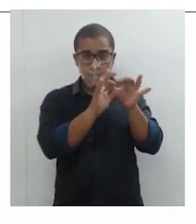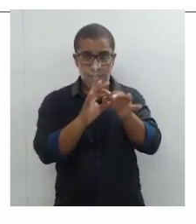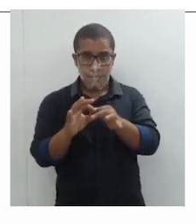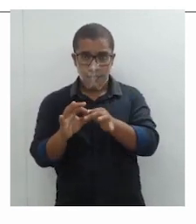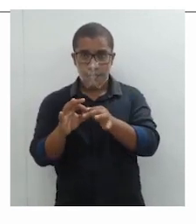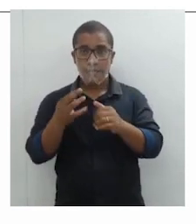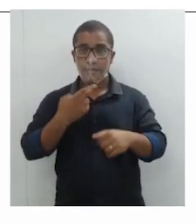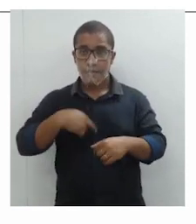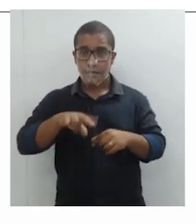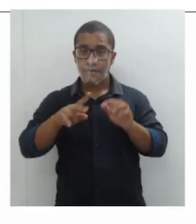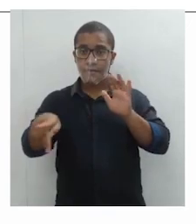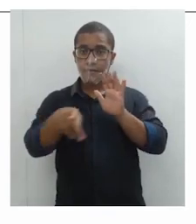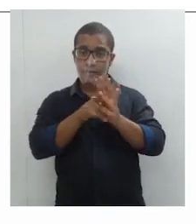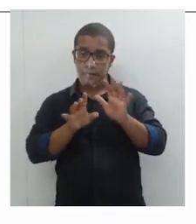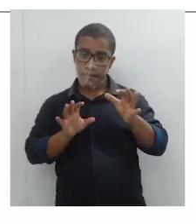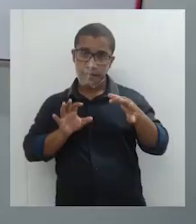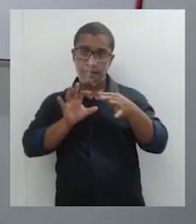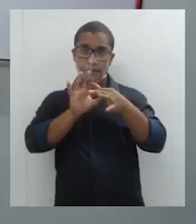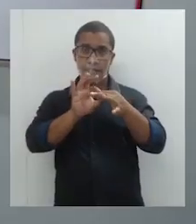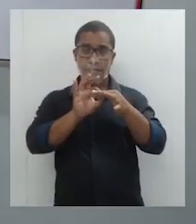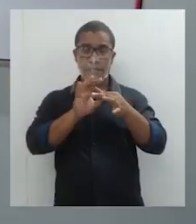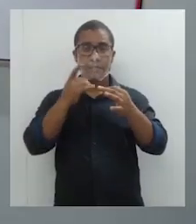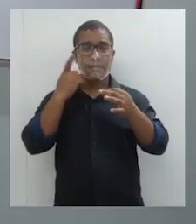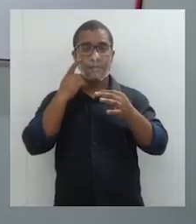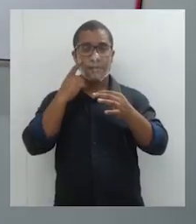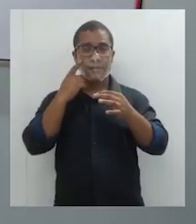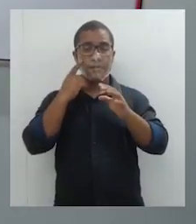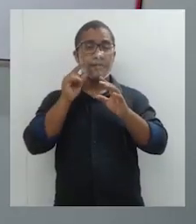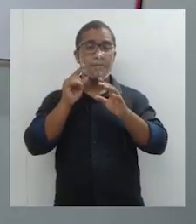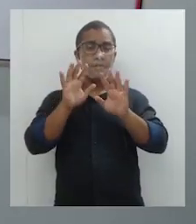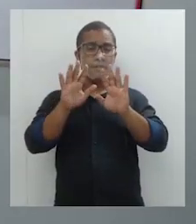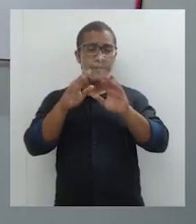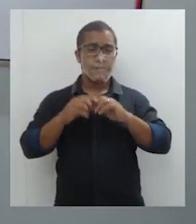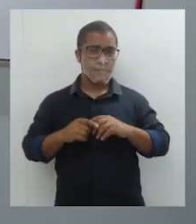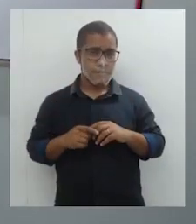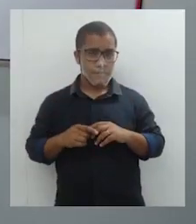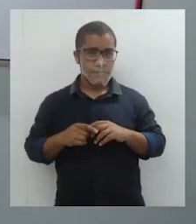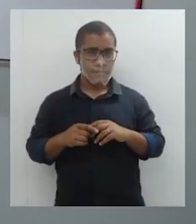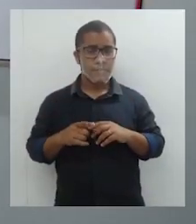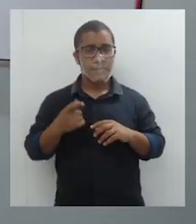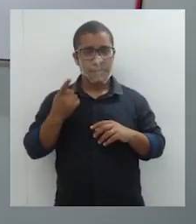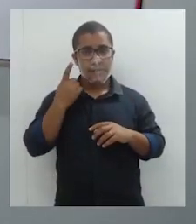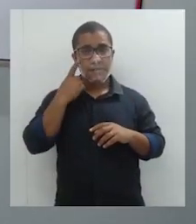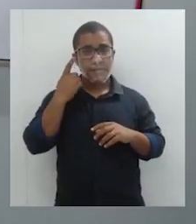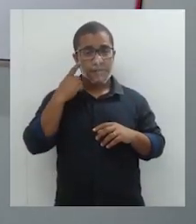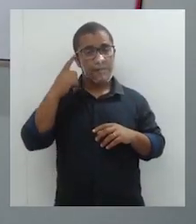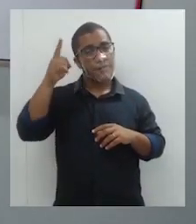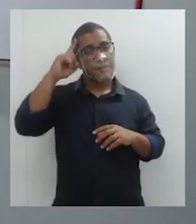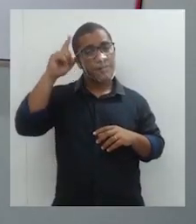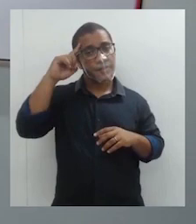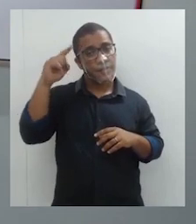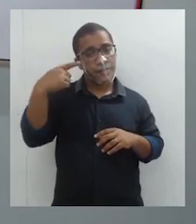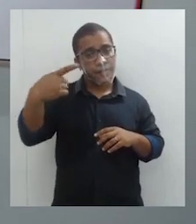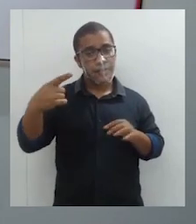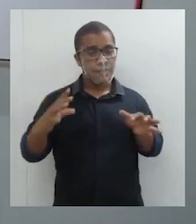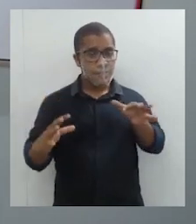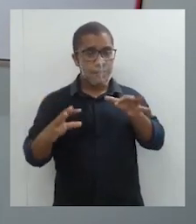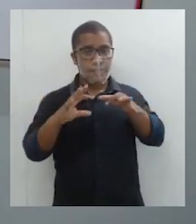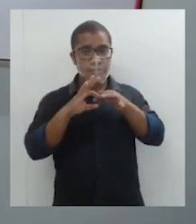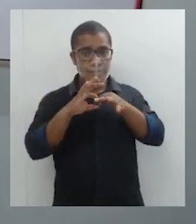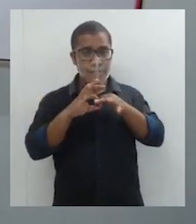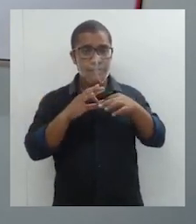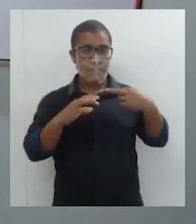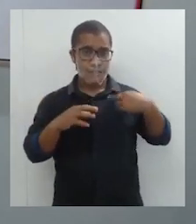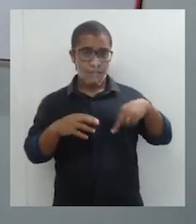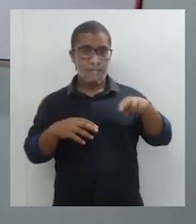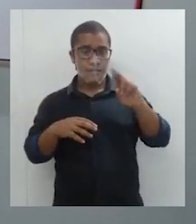parte integrante cortando aqui para mim Vejam Só o que eu falei o cotidiano da vida é impregnado